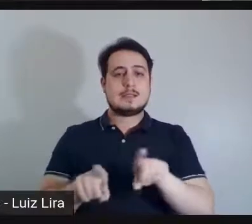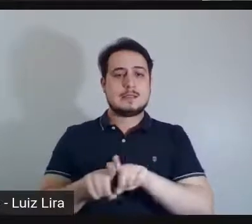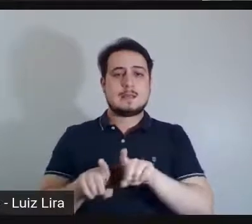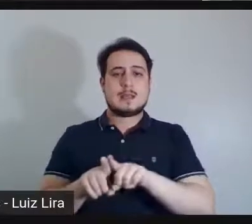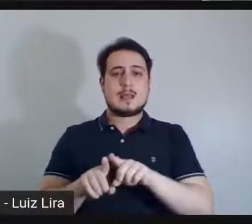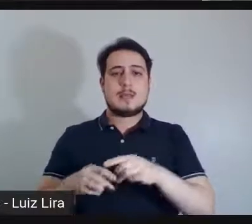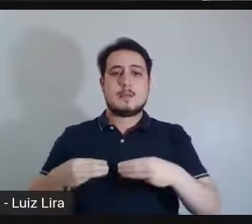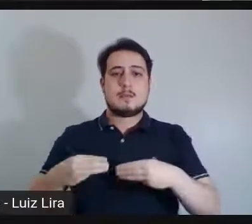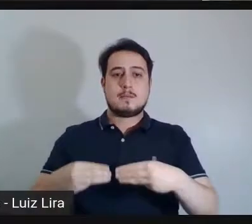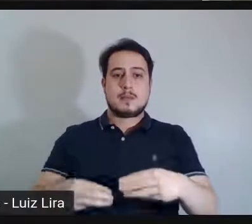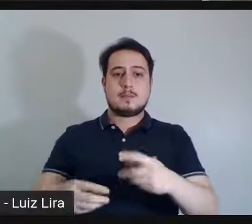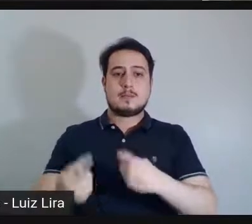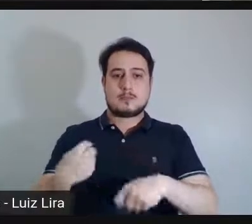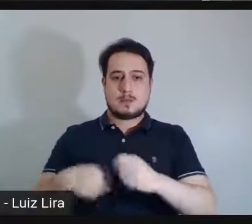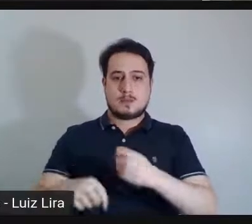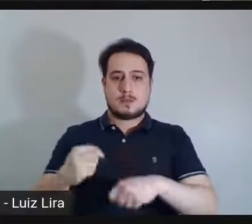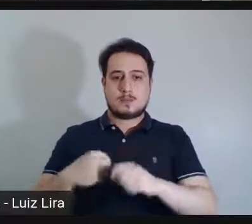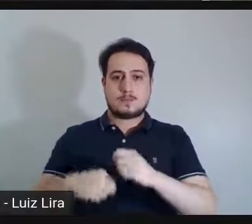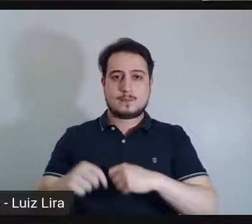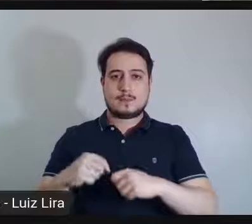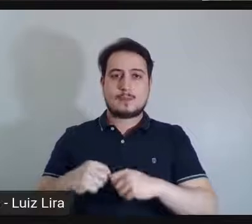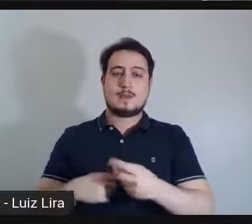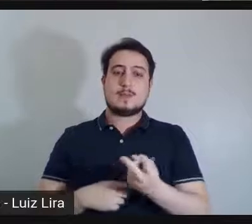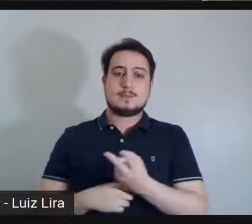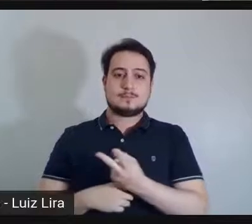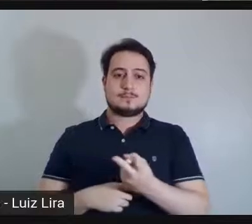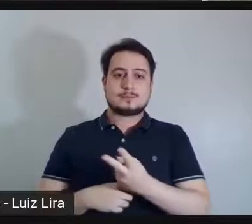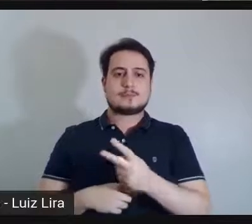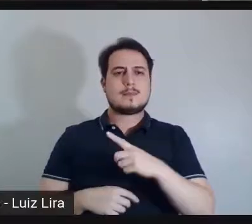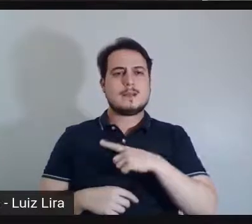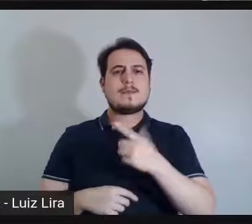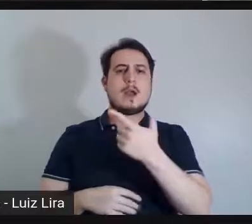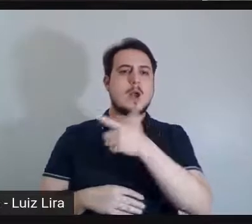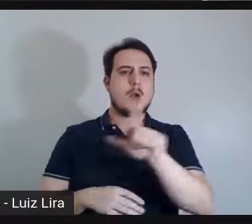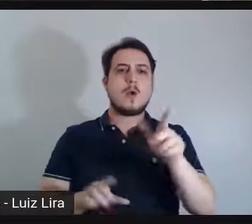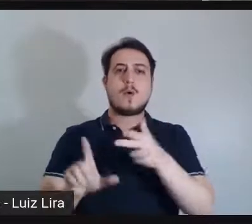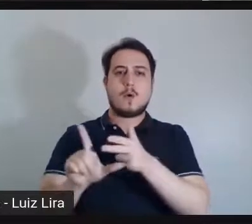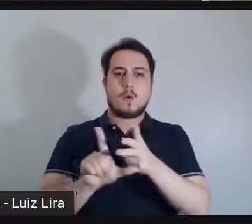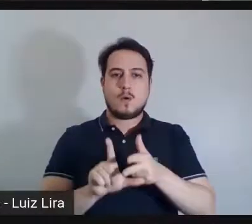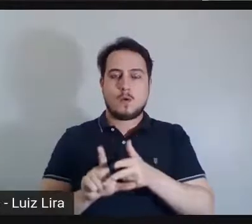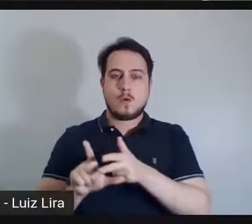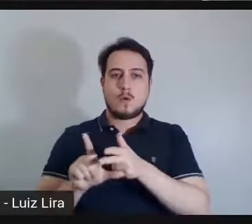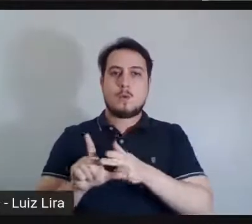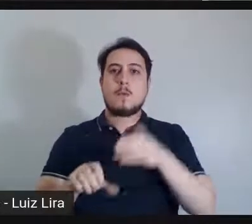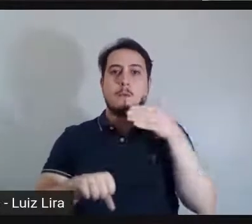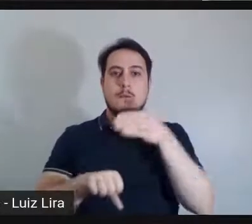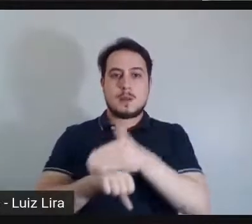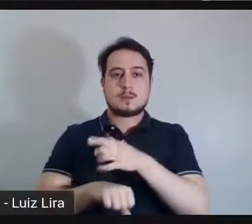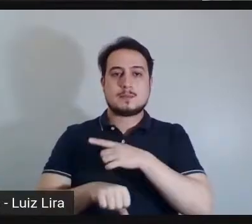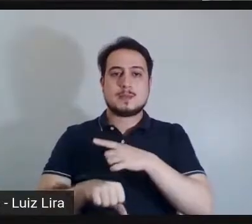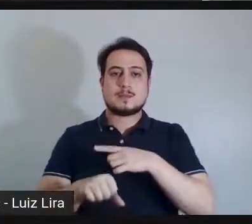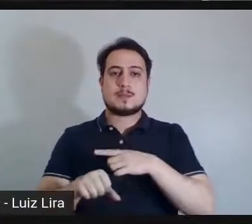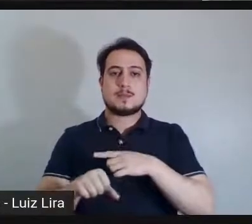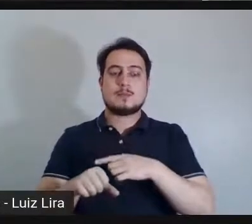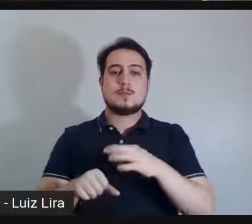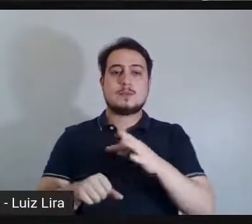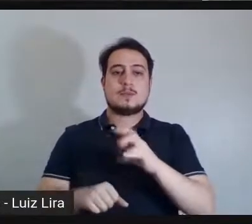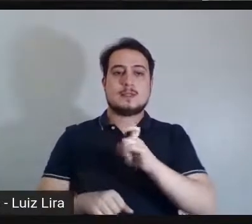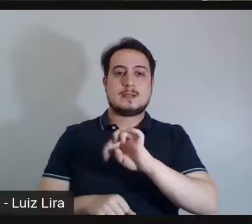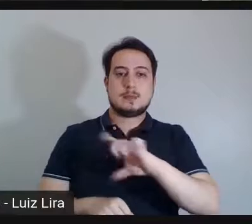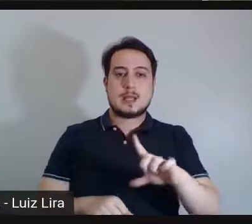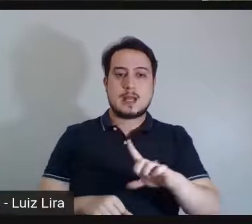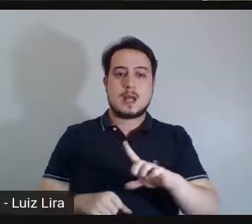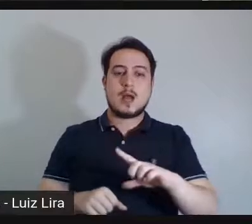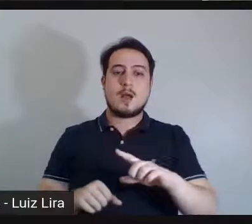pela doutora Andréa Ascher. Também tivemos outras lives com a participação do Tribunal de Contas da União e da Advocacia Geral